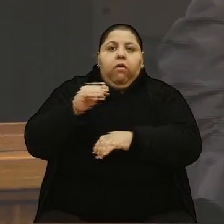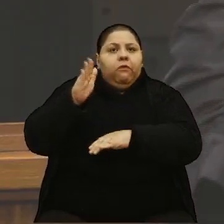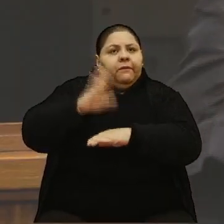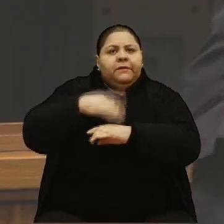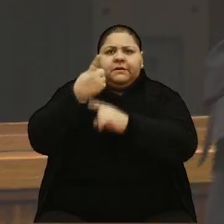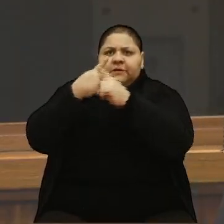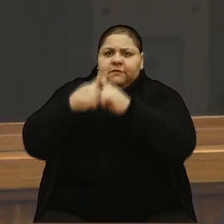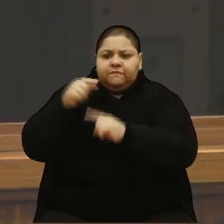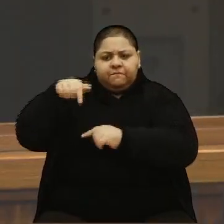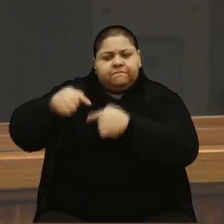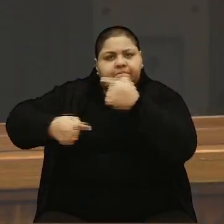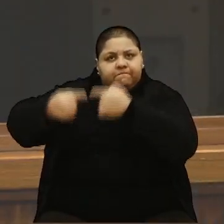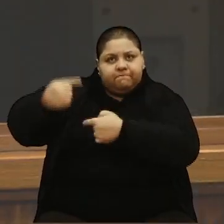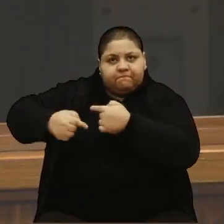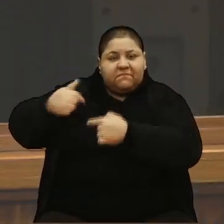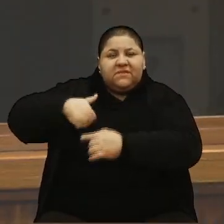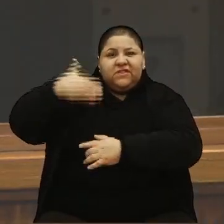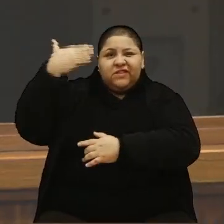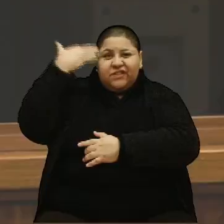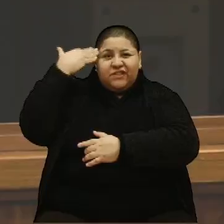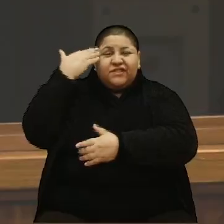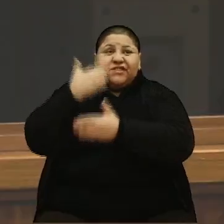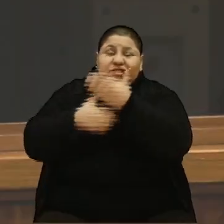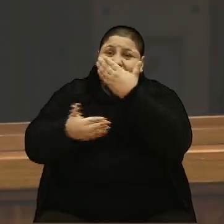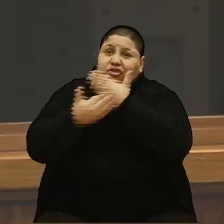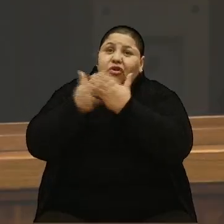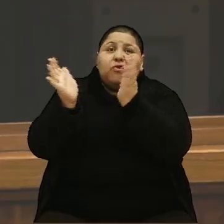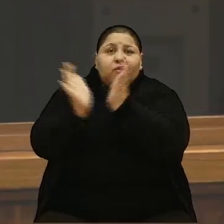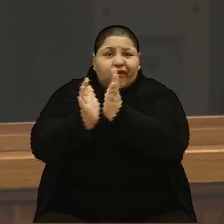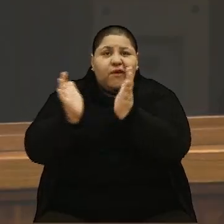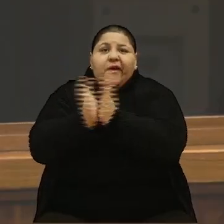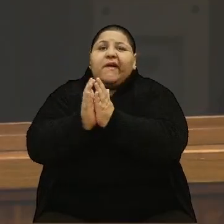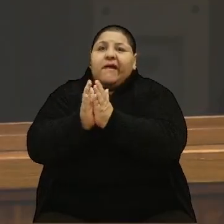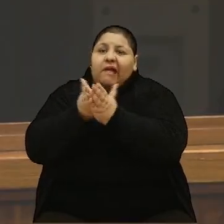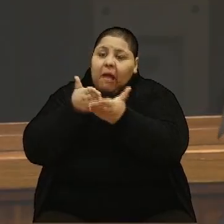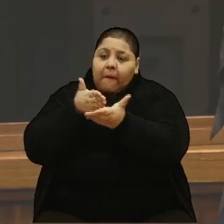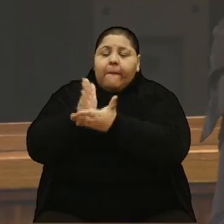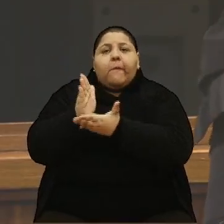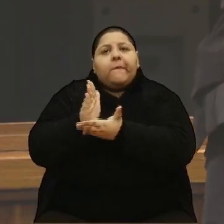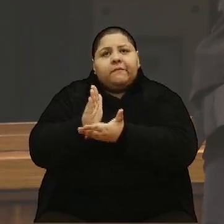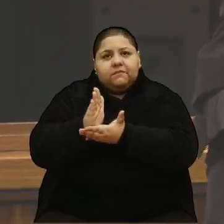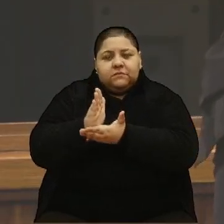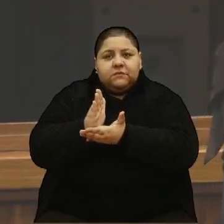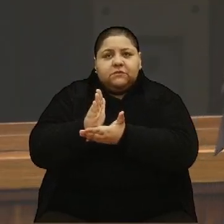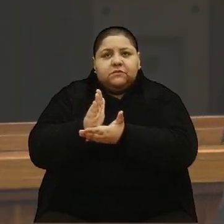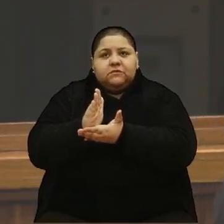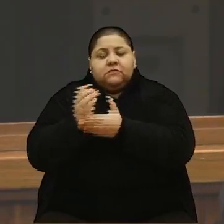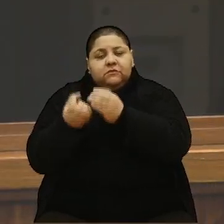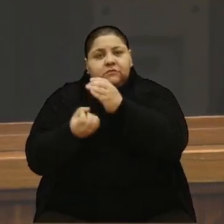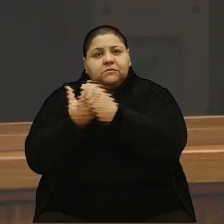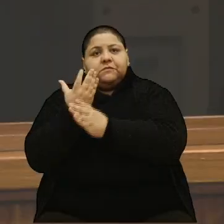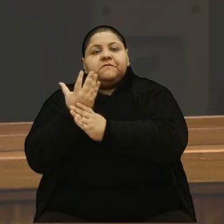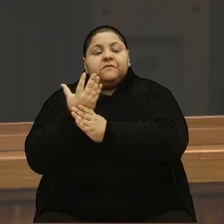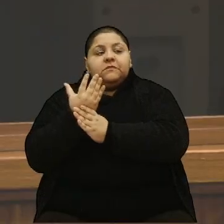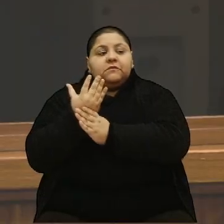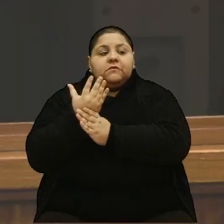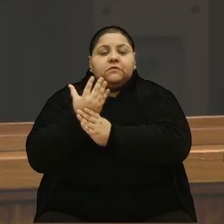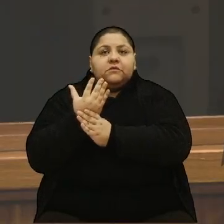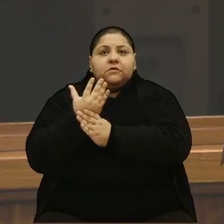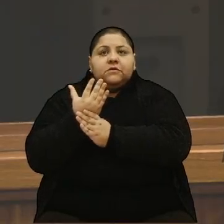debate nessa casa, eu sei que todos os colegas são favoráveis à aplicação